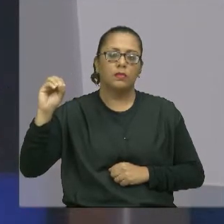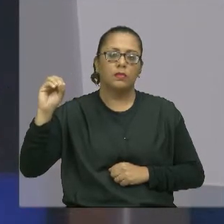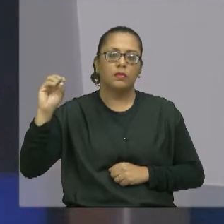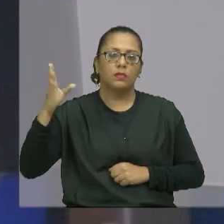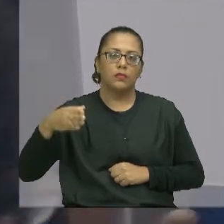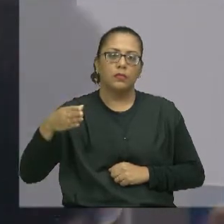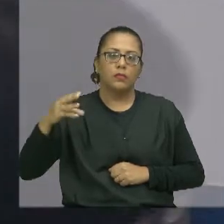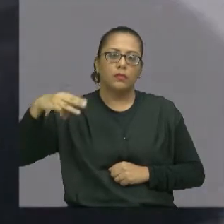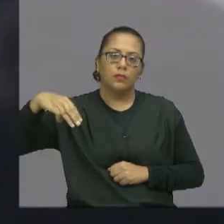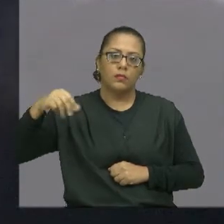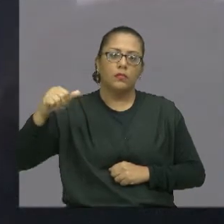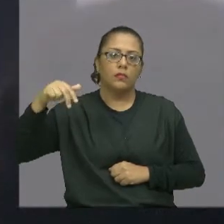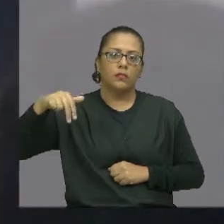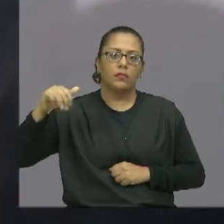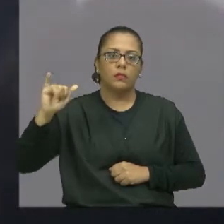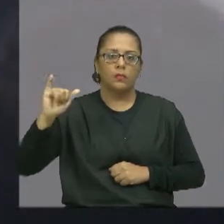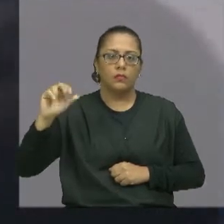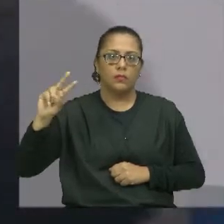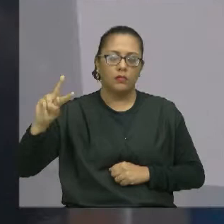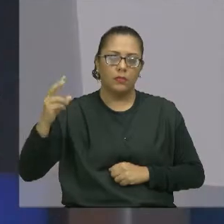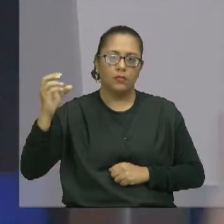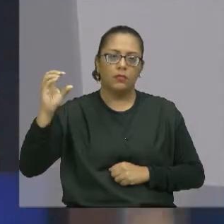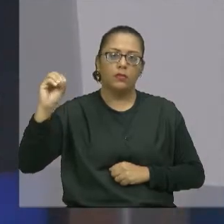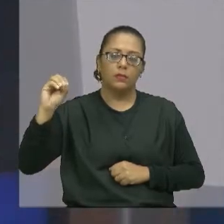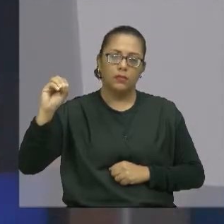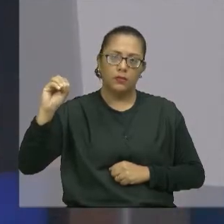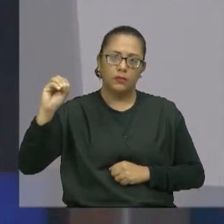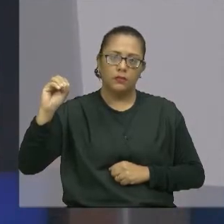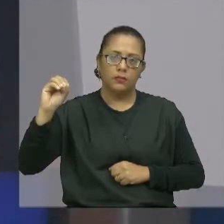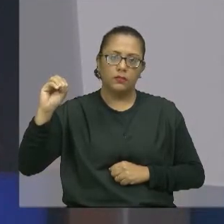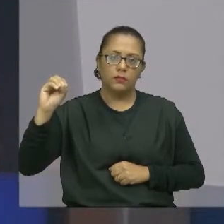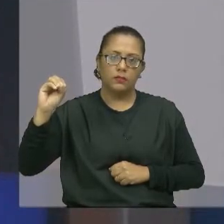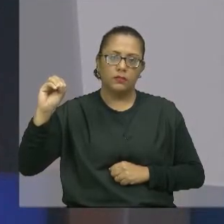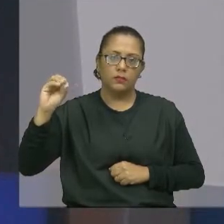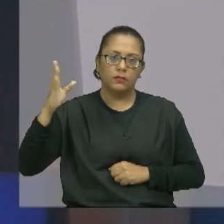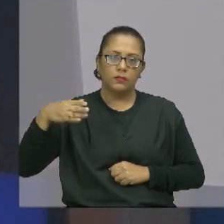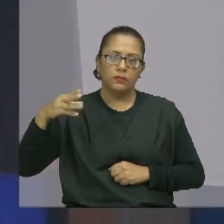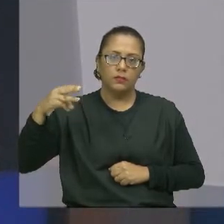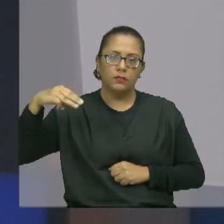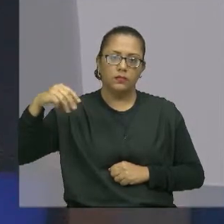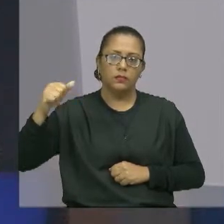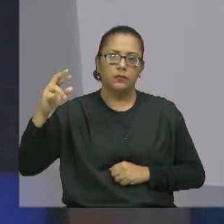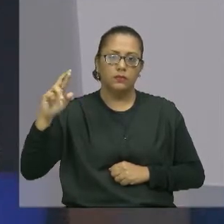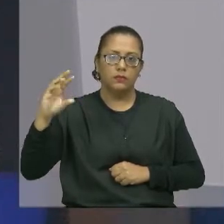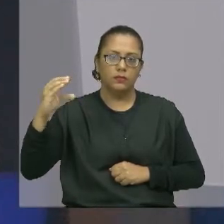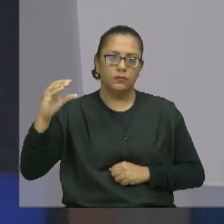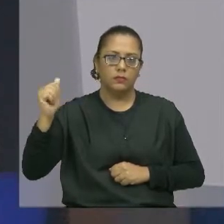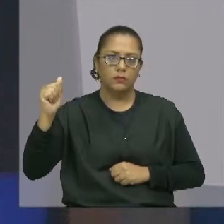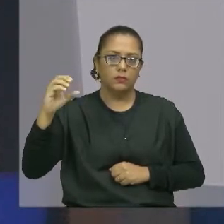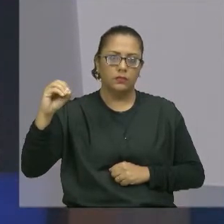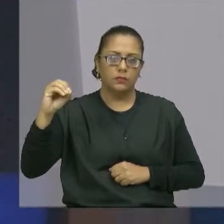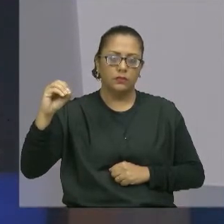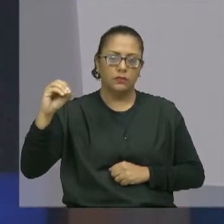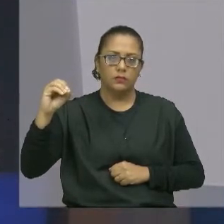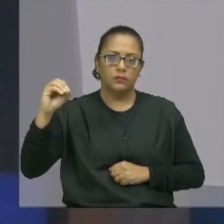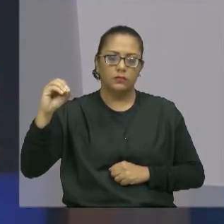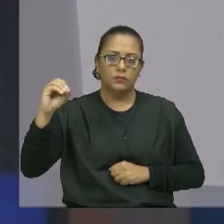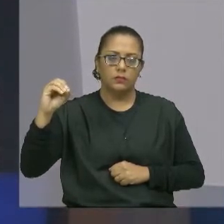100%, vereador Marcão da Academia, vereador professor Calazans